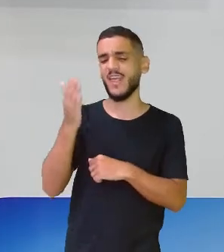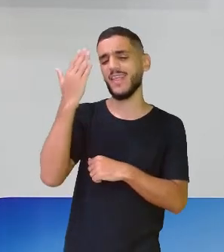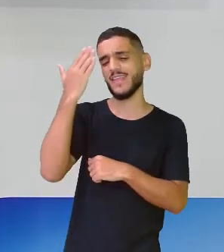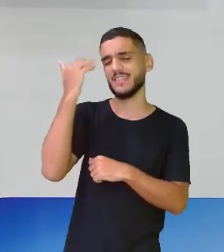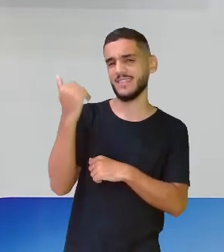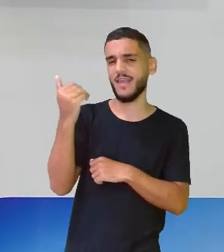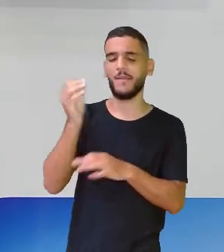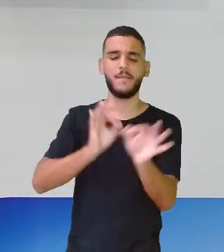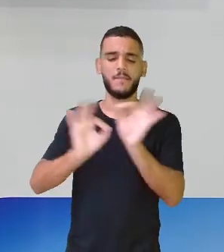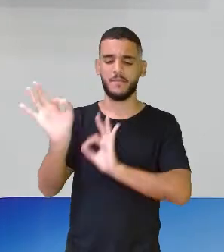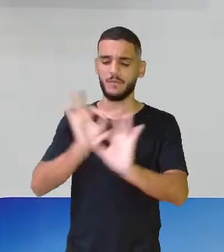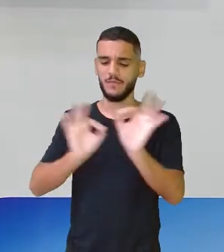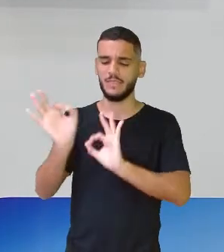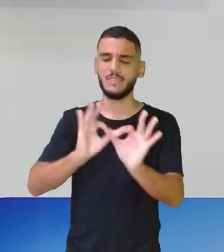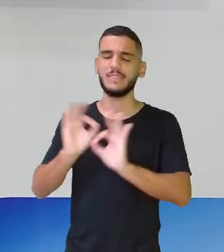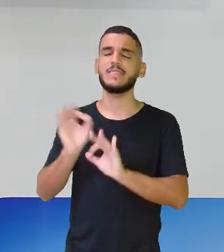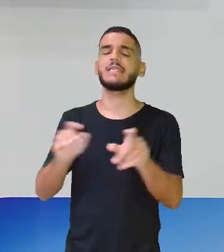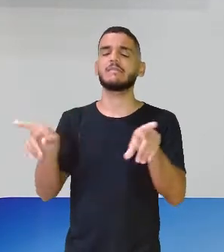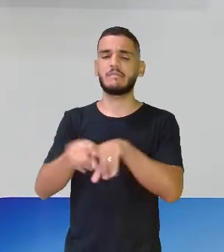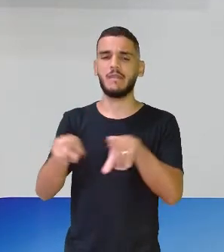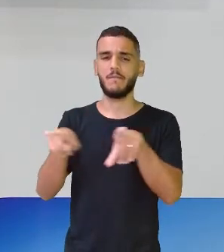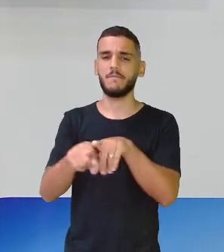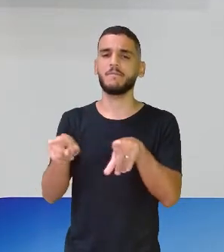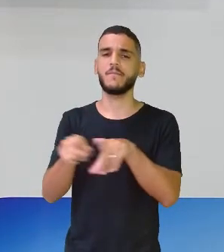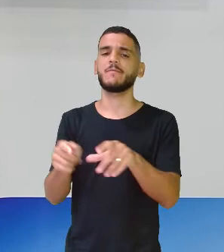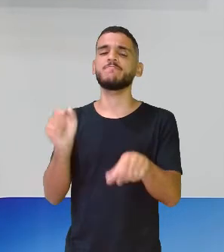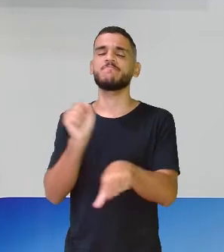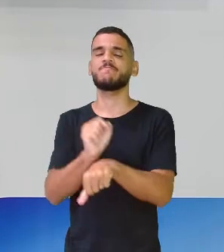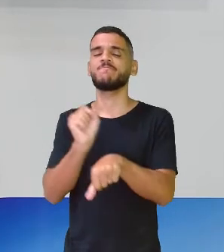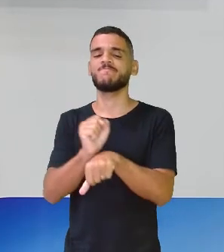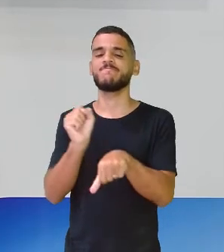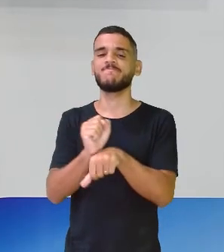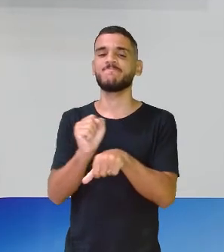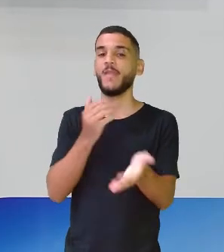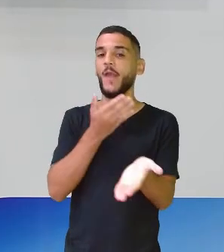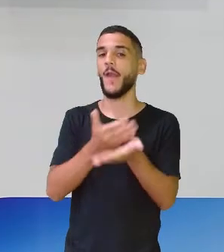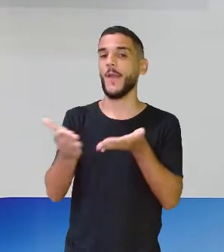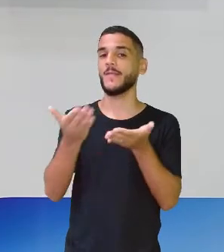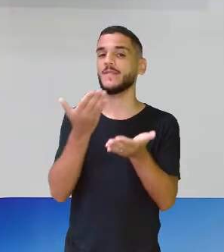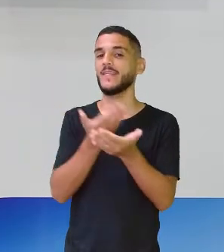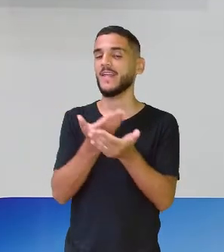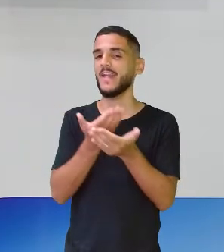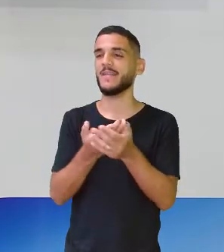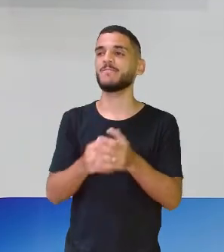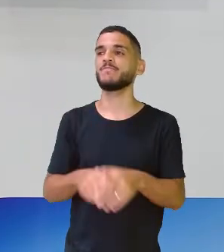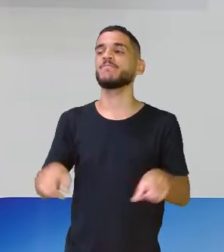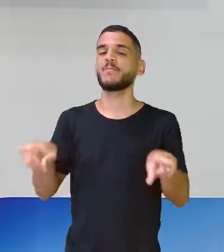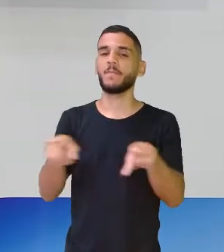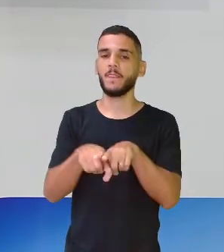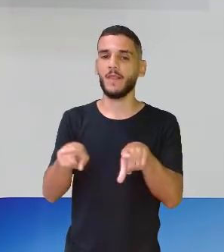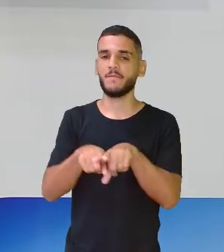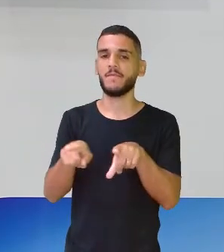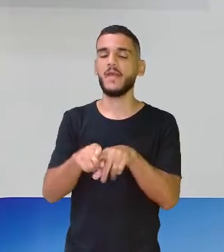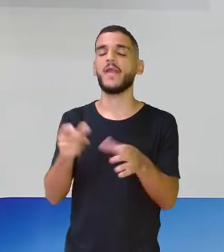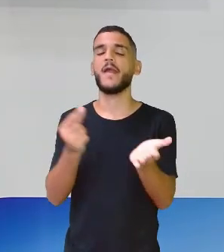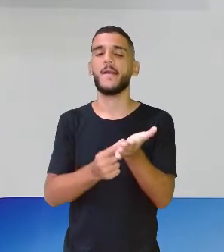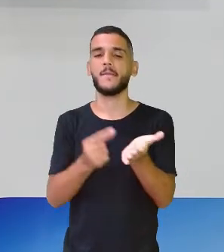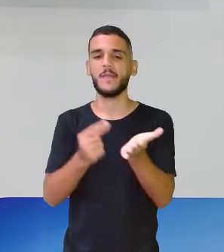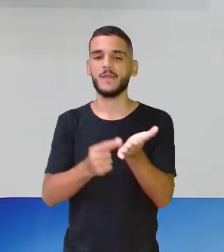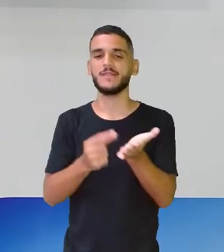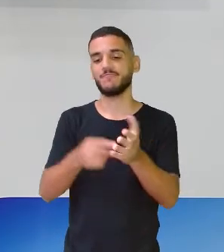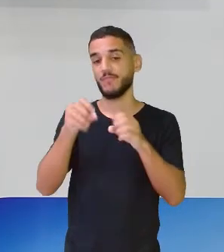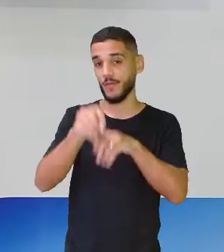aí prontinho, esperando para a aula começar. E também temos o aplicativo do